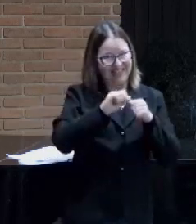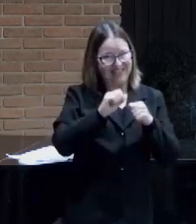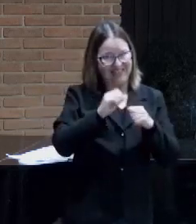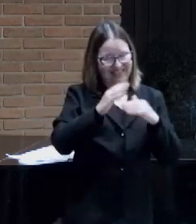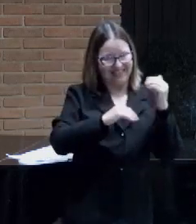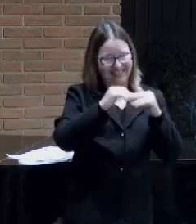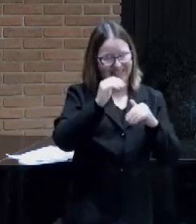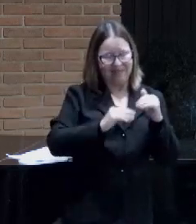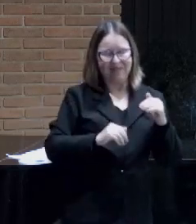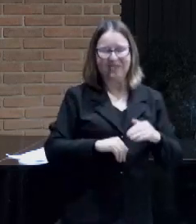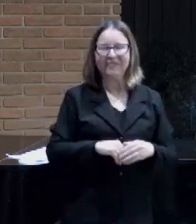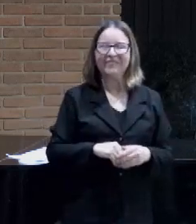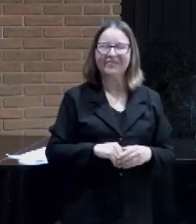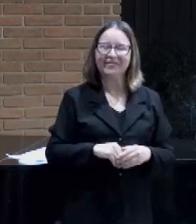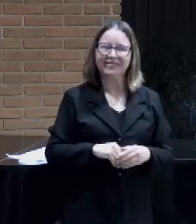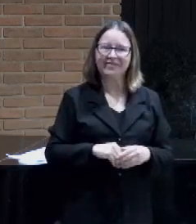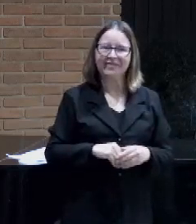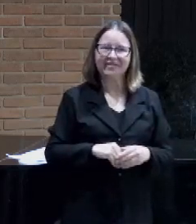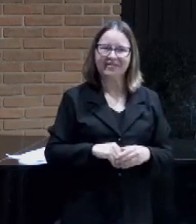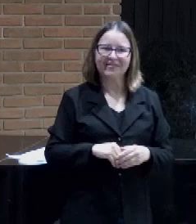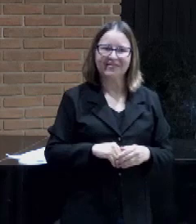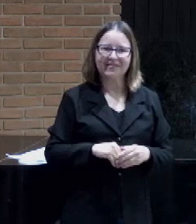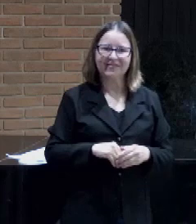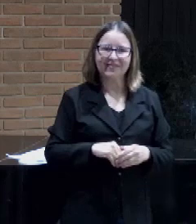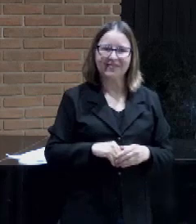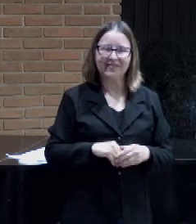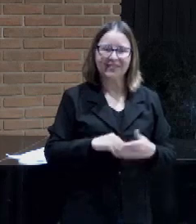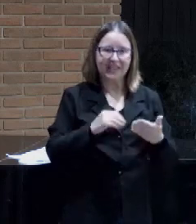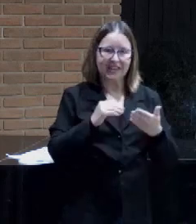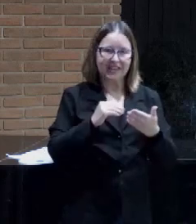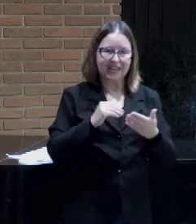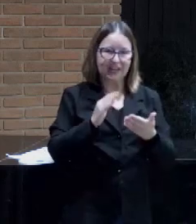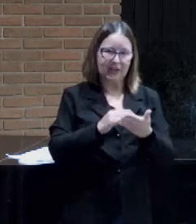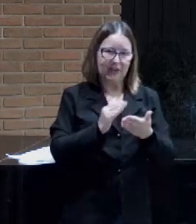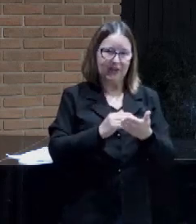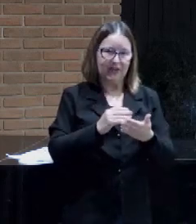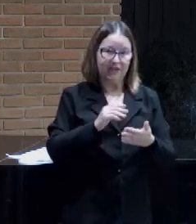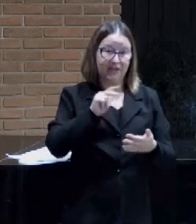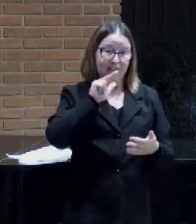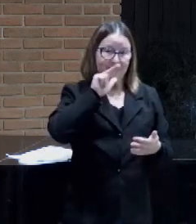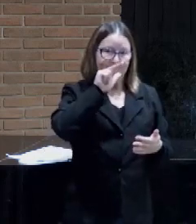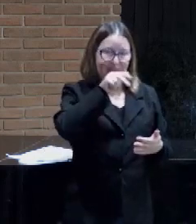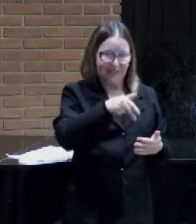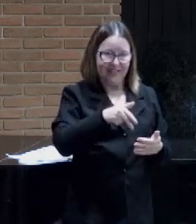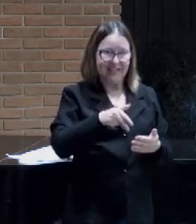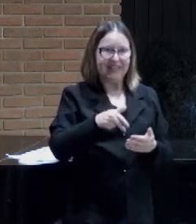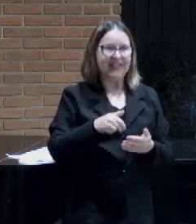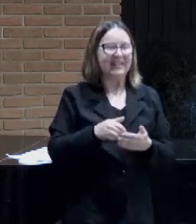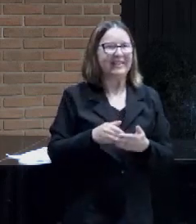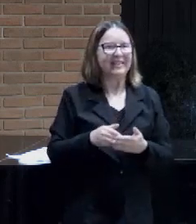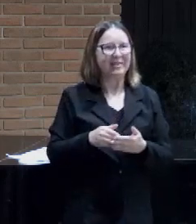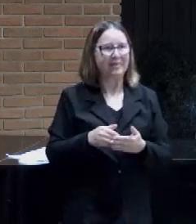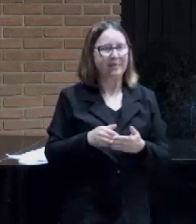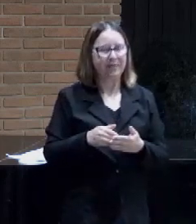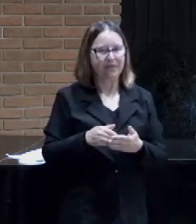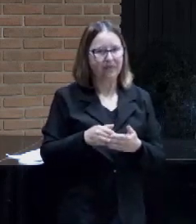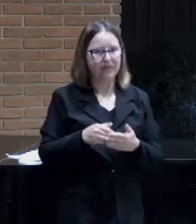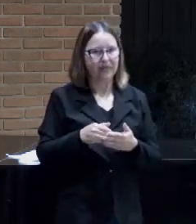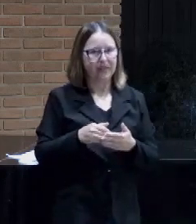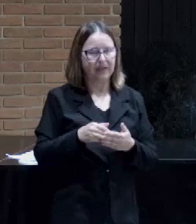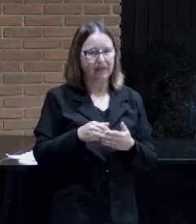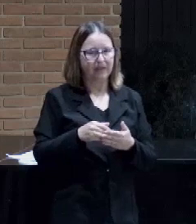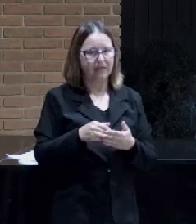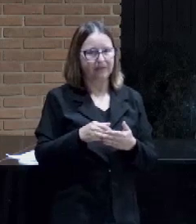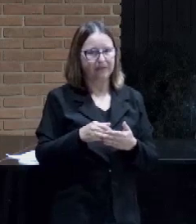O tema central do livro de Jonas é acerca da soberania de Deus. Por mais que também fale sobre o que eu falei no começo,